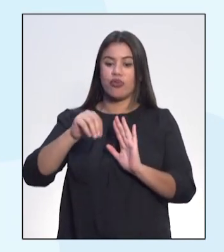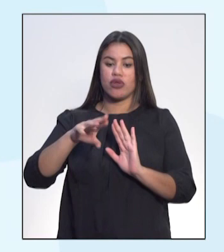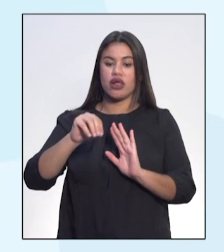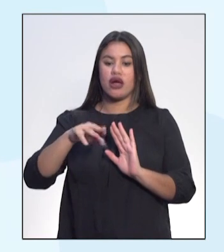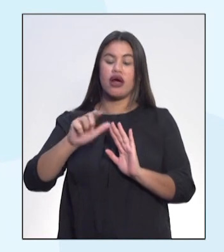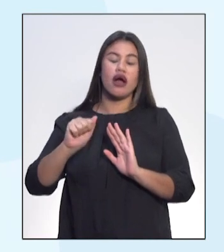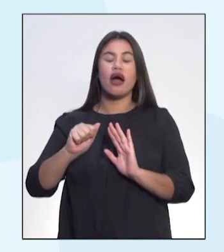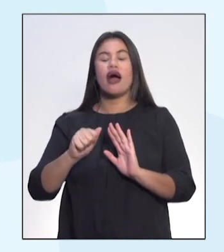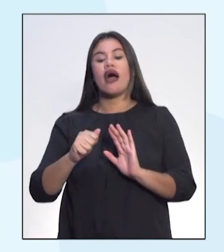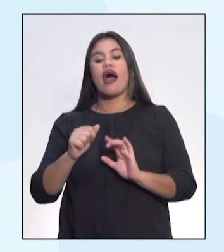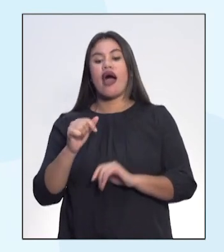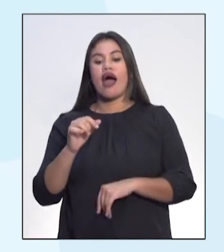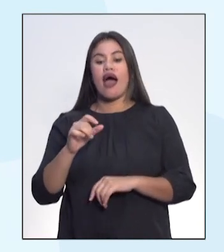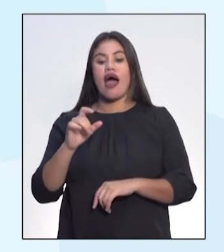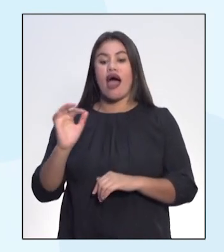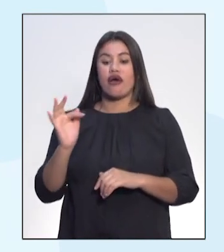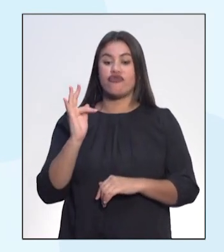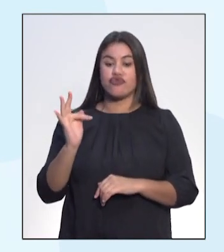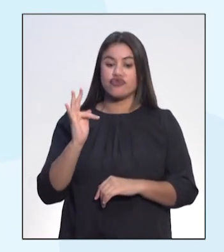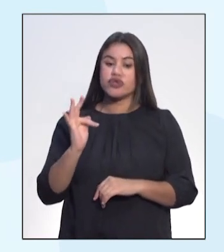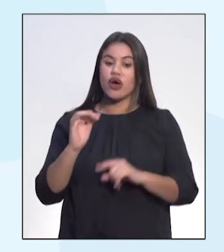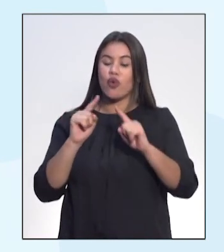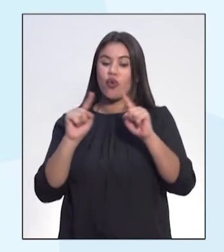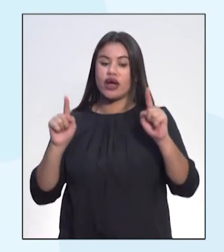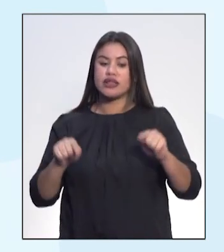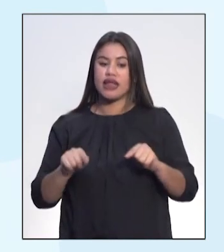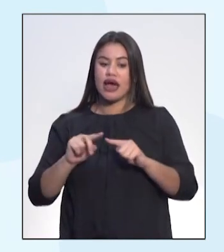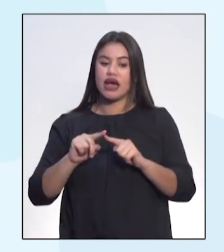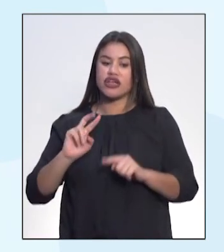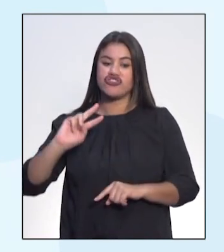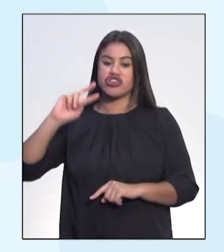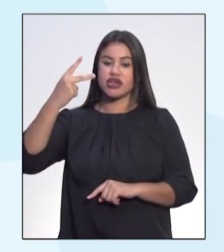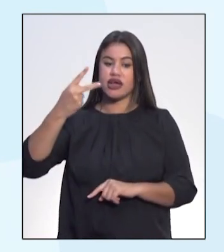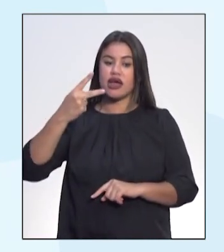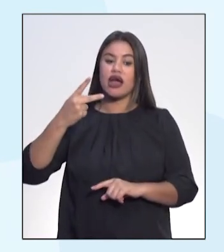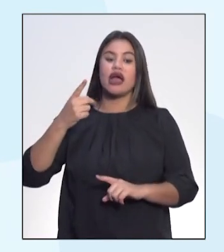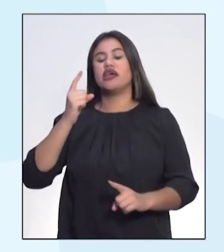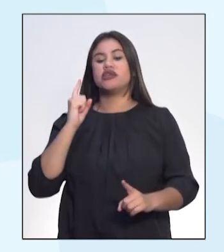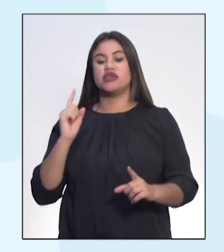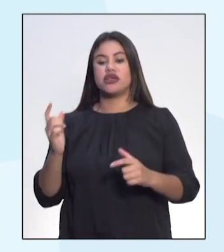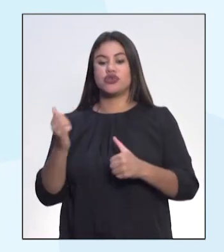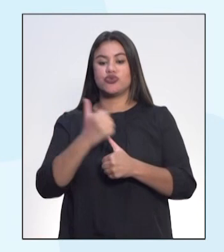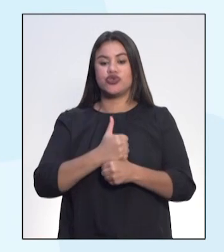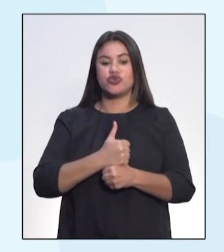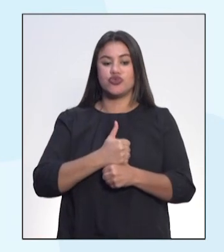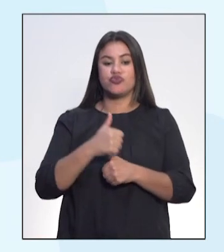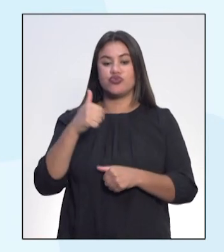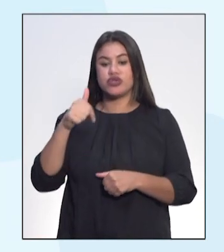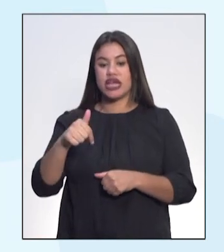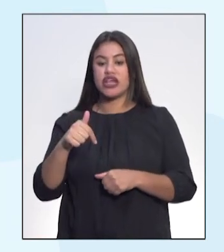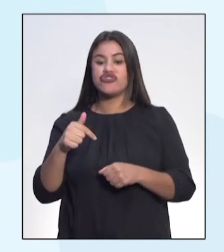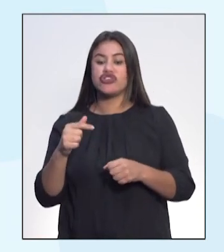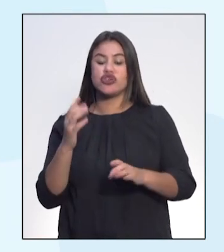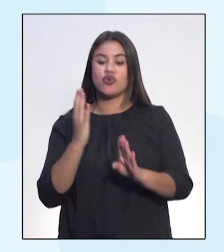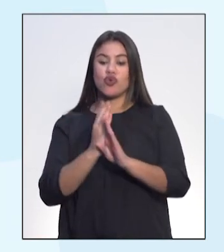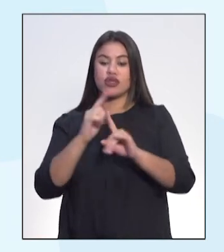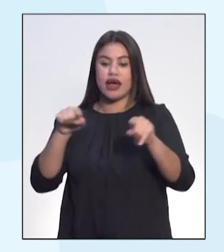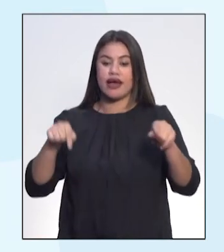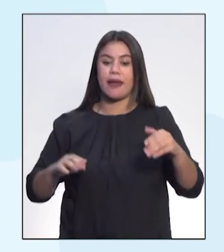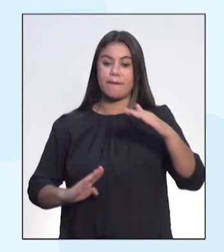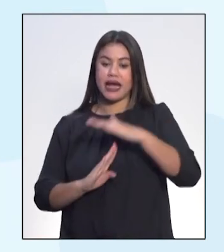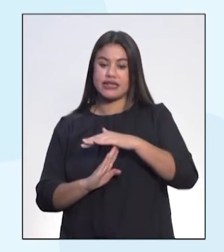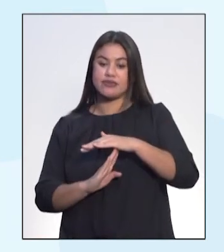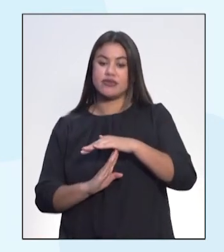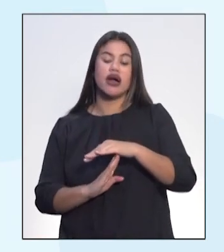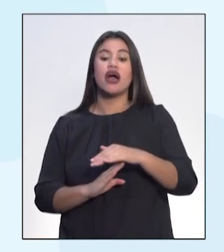quadrática. Você já tem o x do vértice, que é o 7. É só substituir e descobrir quanto é a área máxima. Professora Inês, quanto tempo eles têm para essa